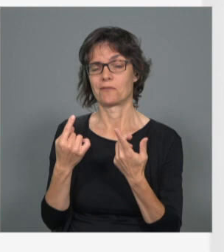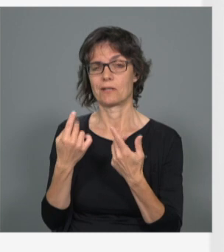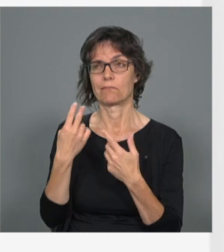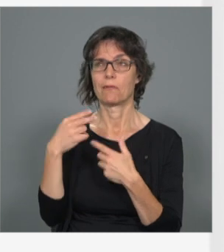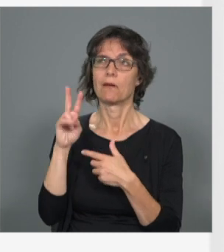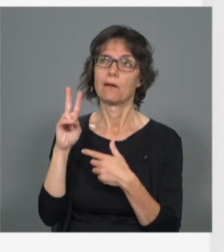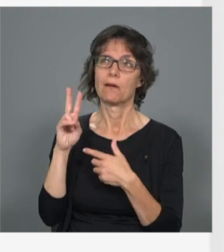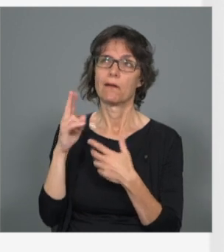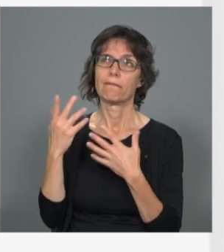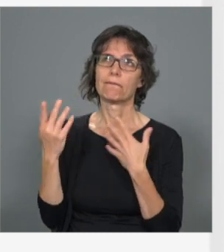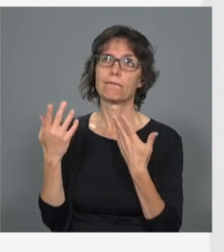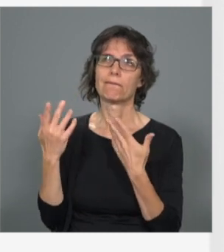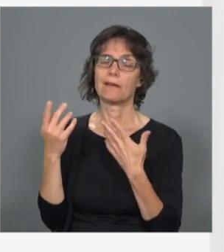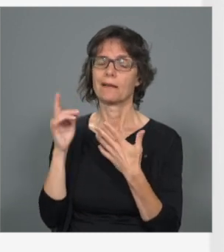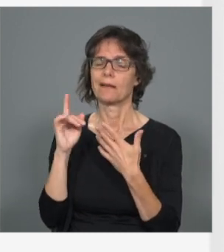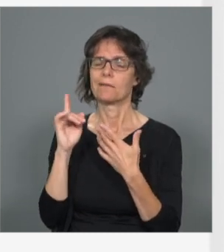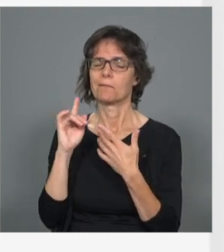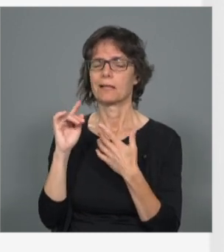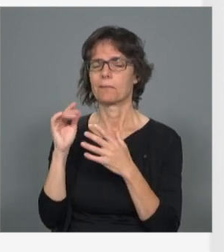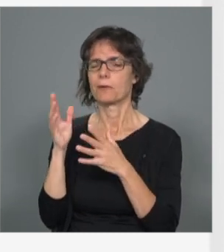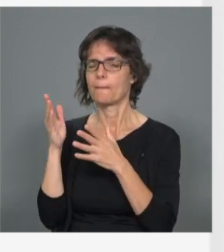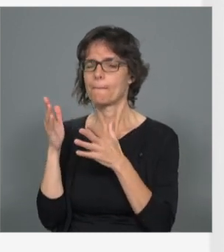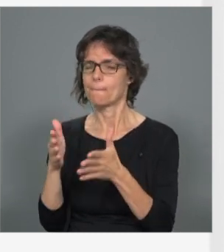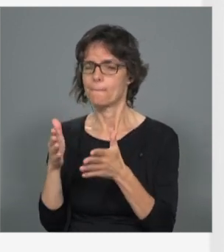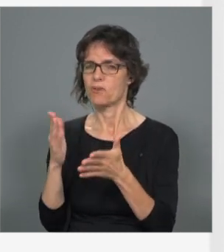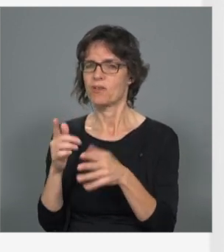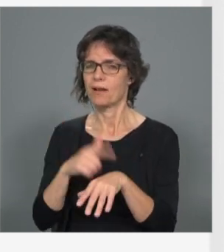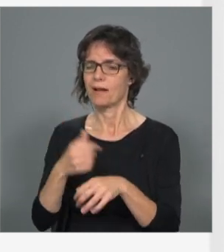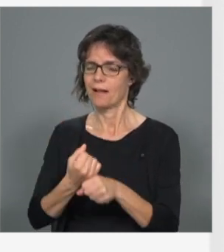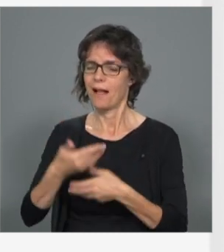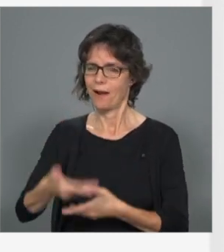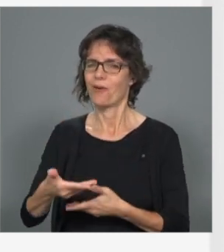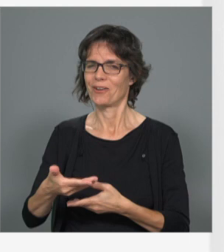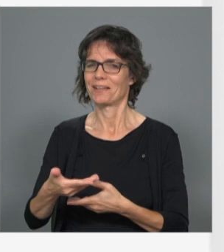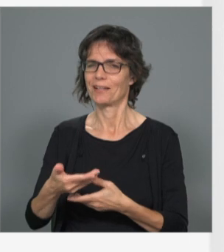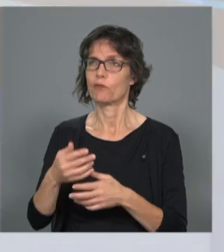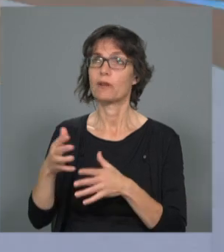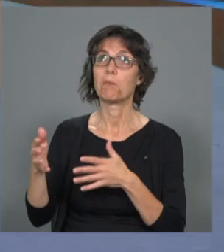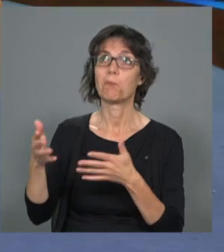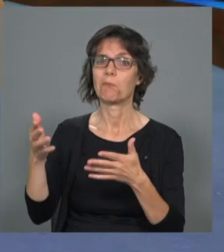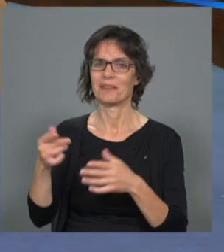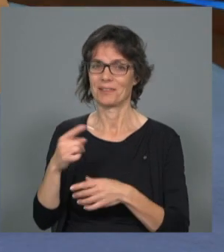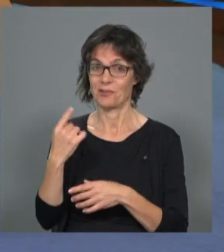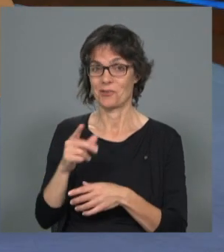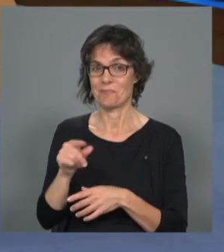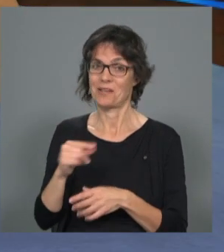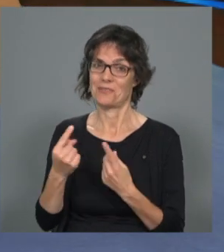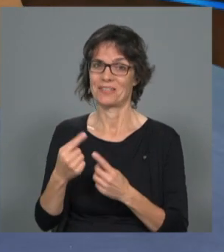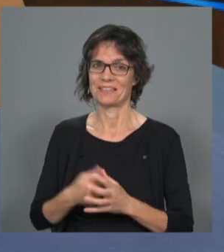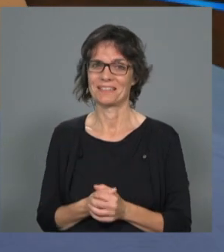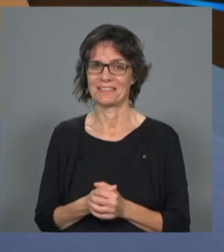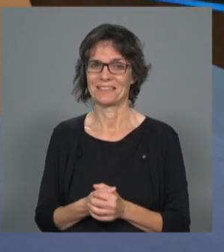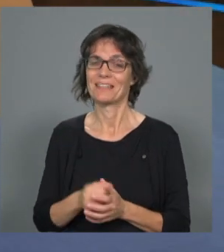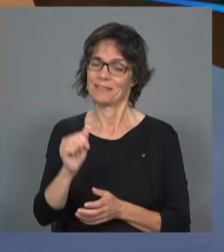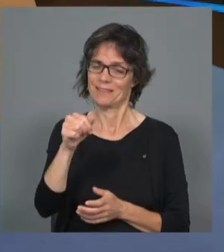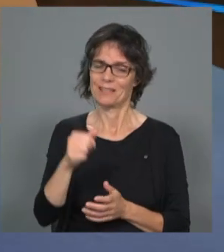vez de nos concentrarmos em construir o reino já nesta terra. Sim, mas eu acho que também acho que é natural este desejo